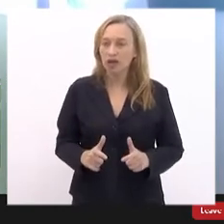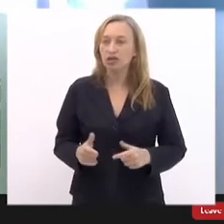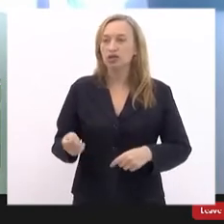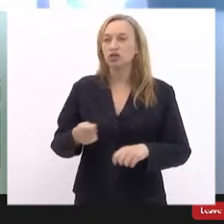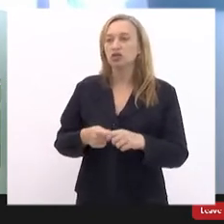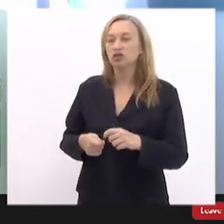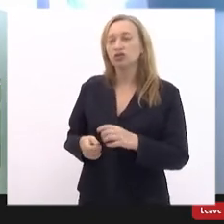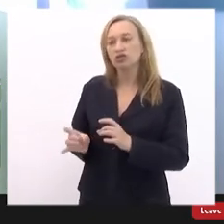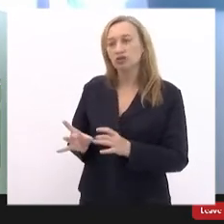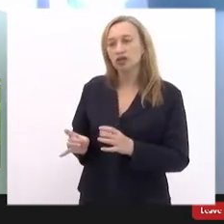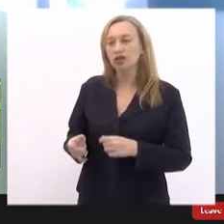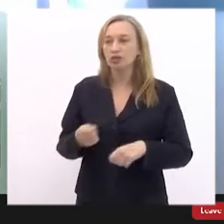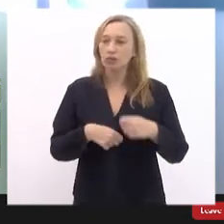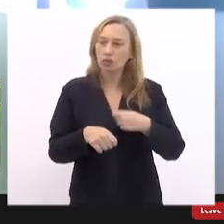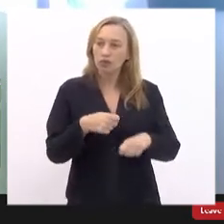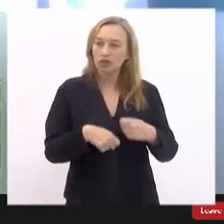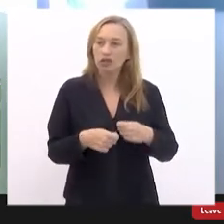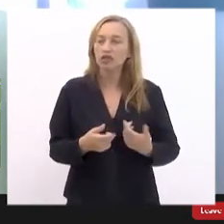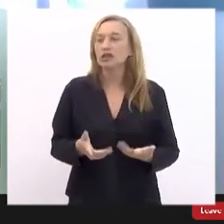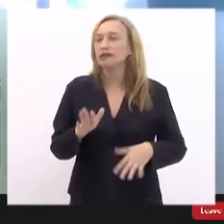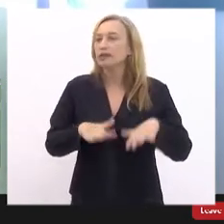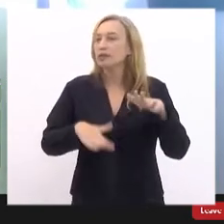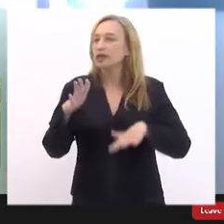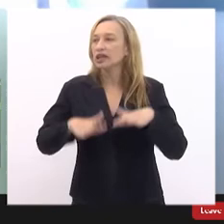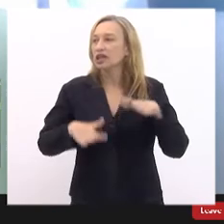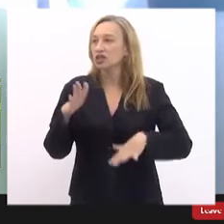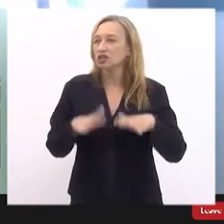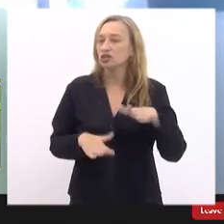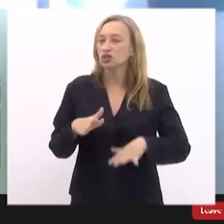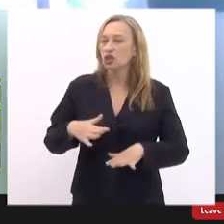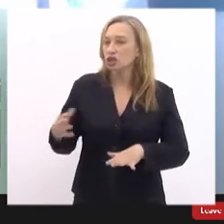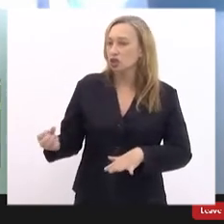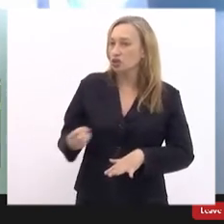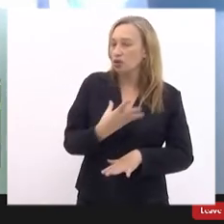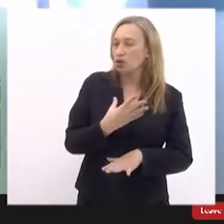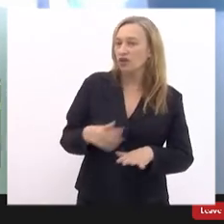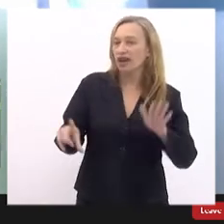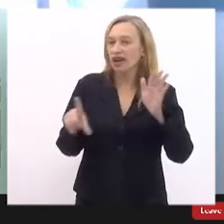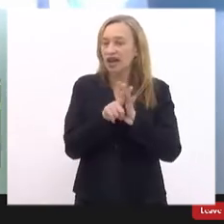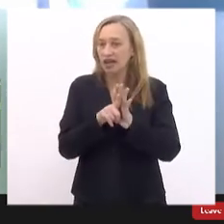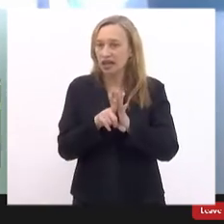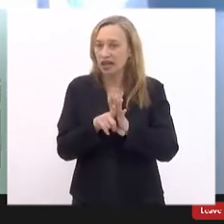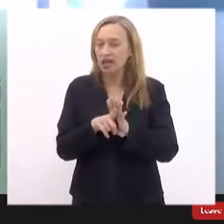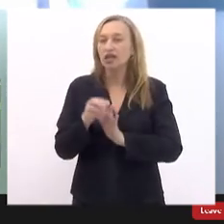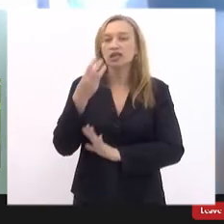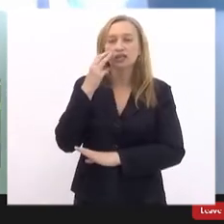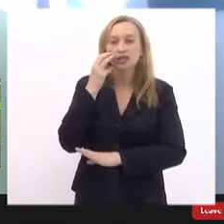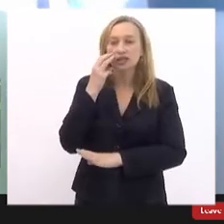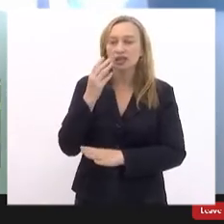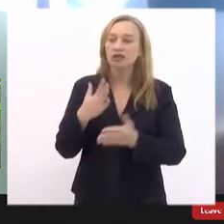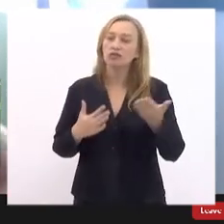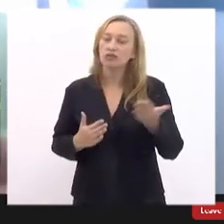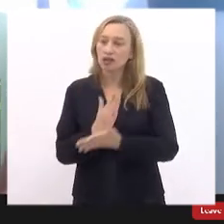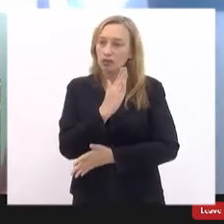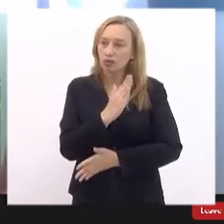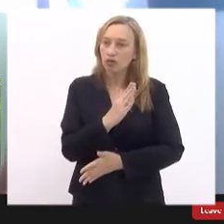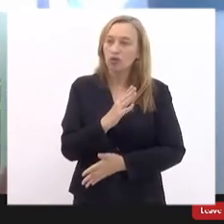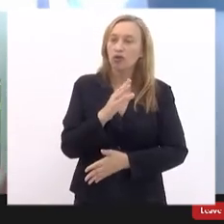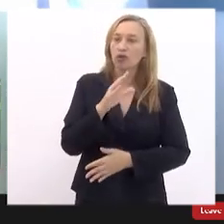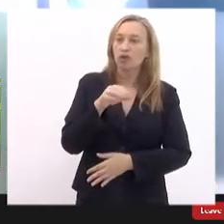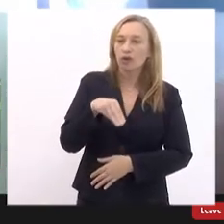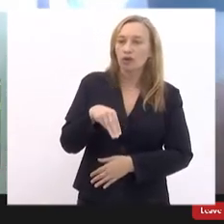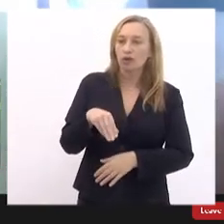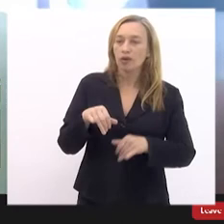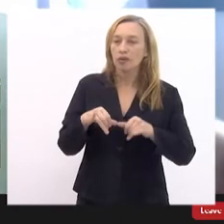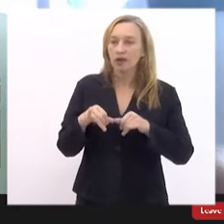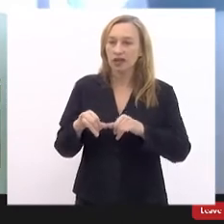comercialização, né, independente da nova ótima lei que o Valdec aprovou sobre o mercadinho